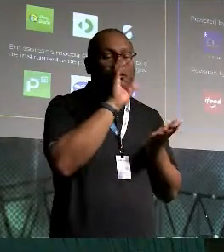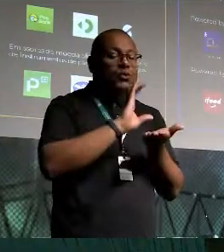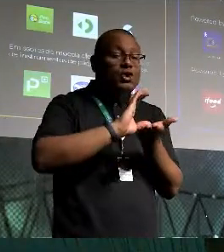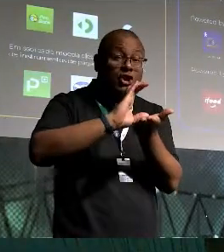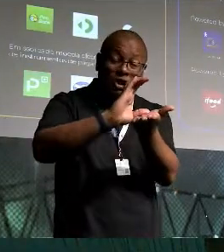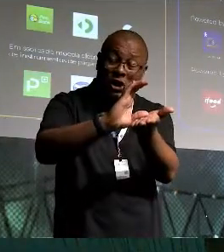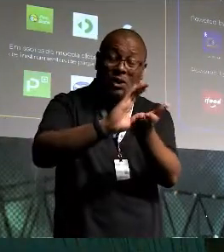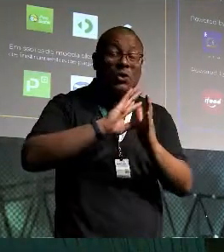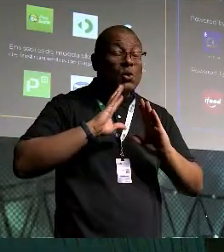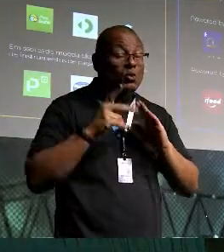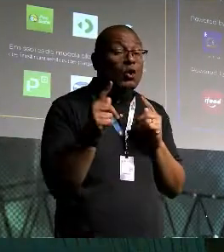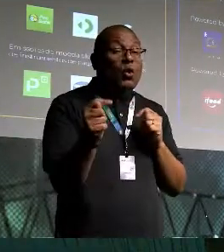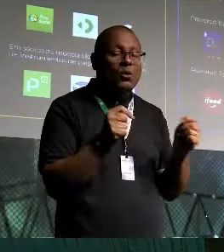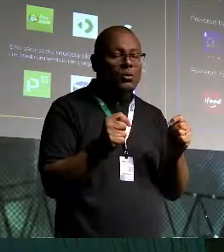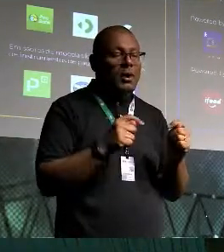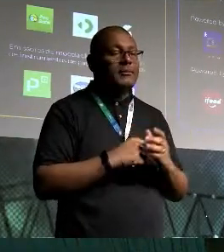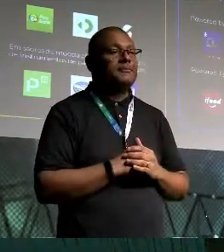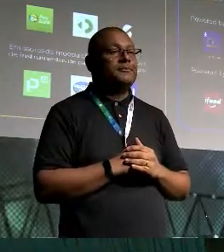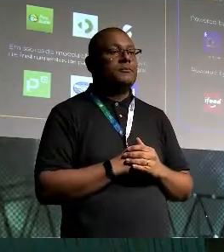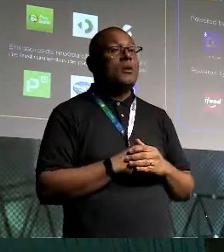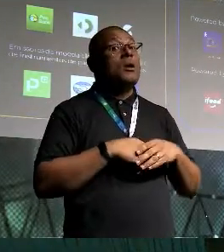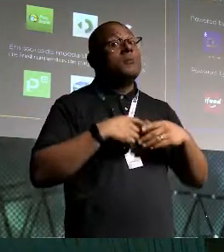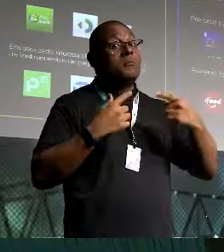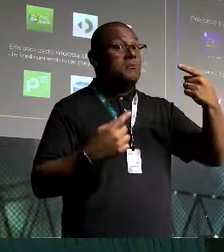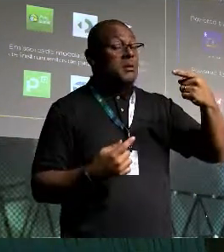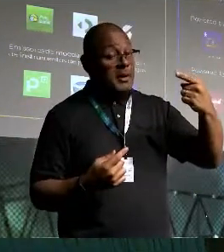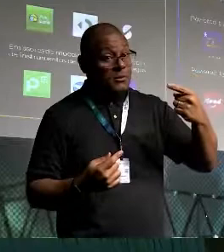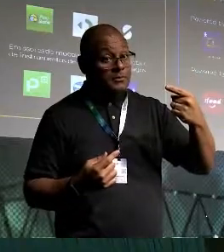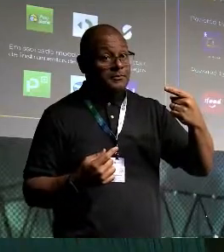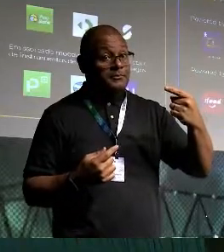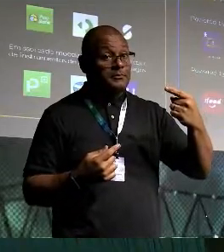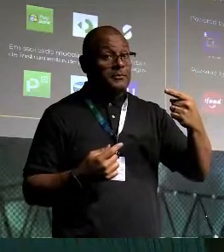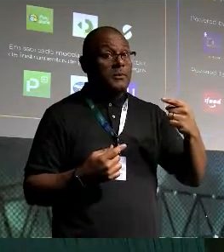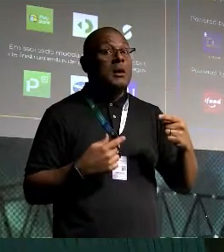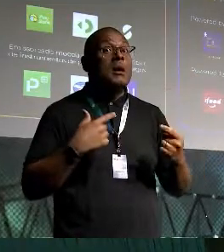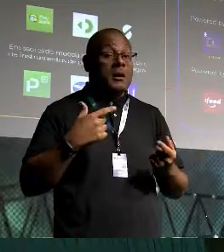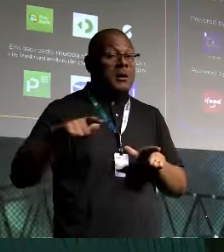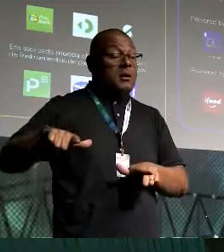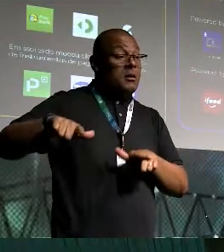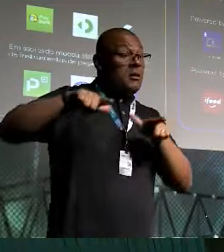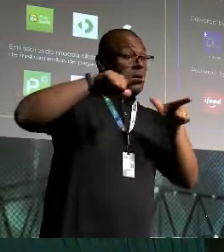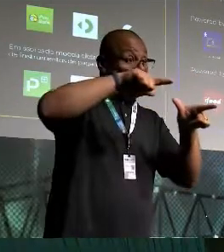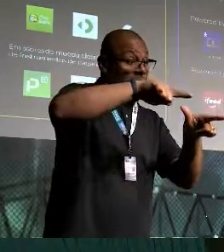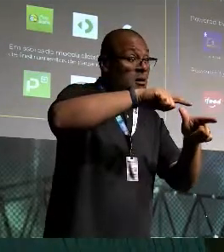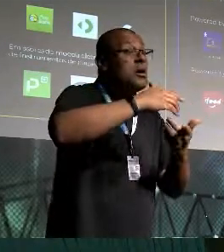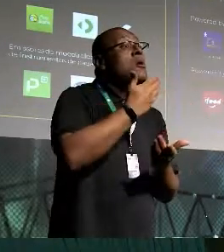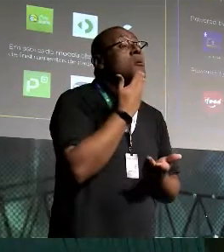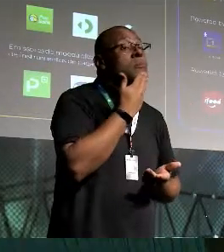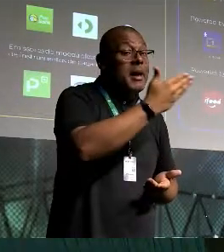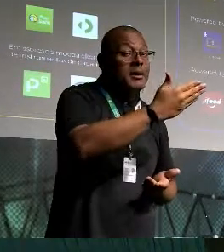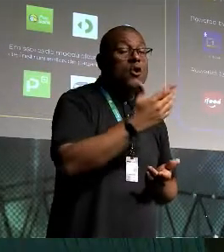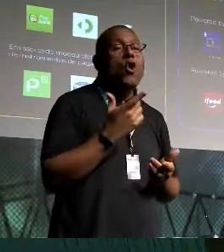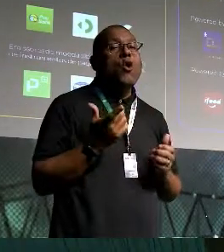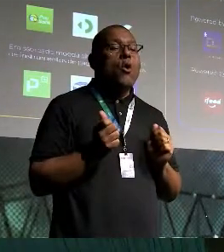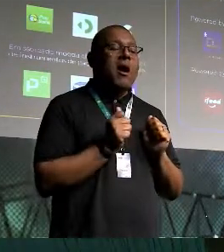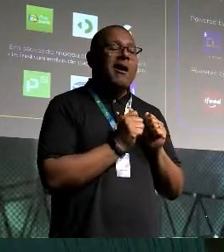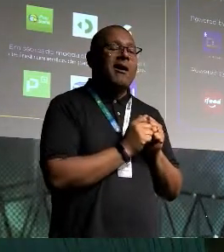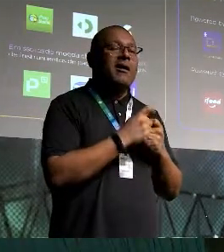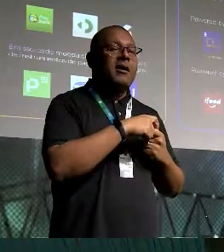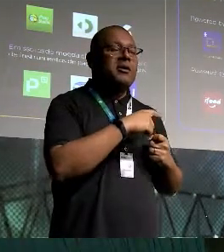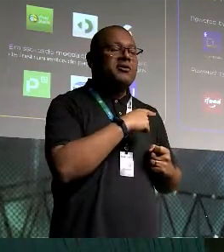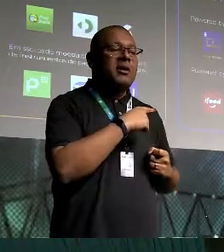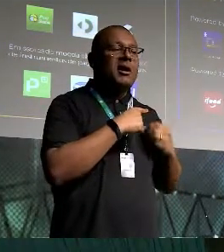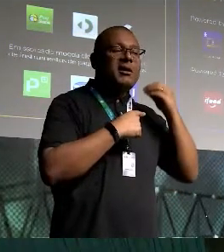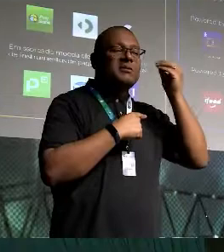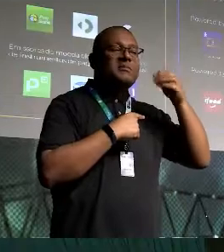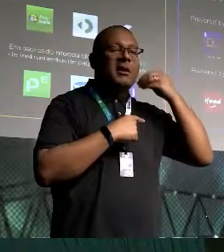todo o risco financeiro controlado? Ou elas tiram essas licenças por si só, ou elas se associam a quem já tem